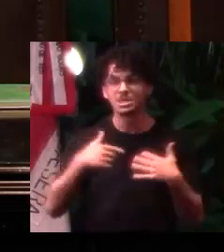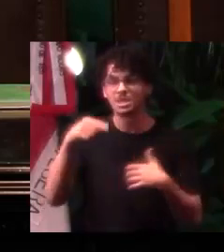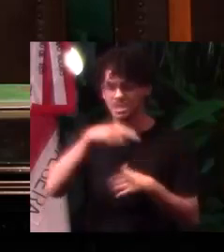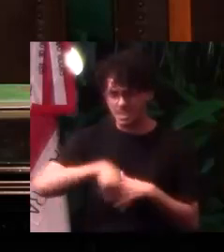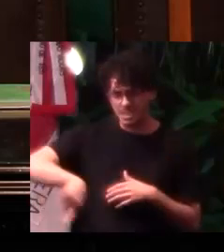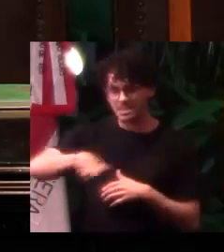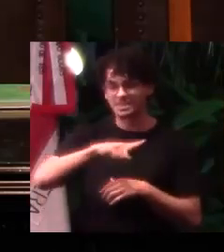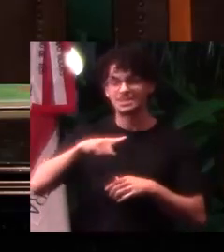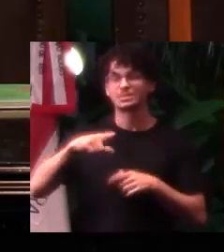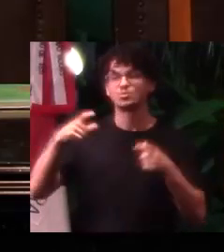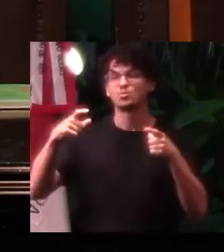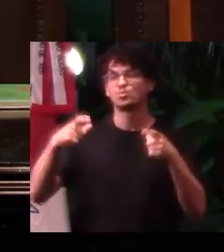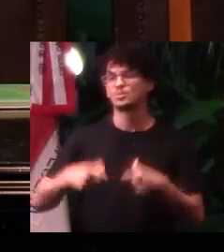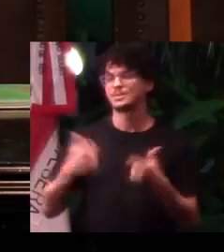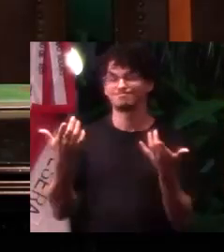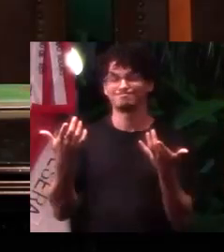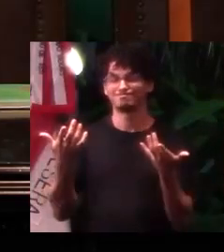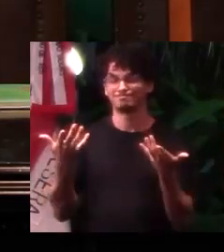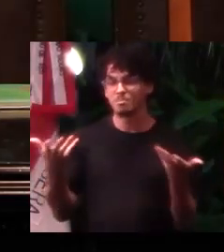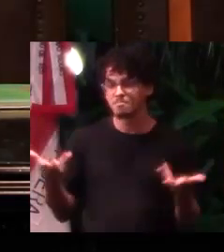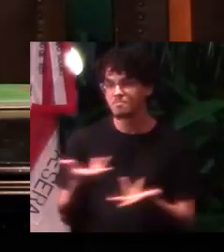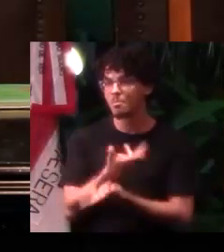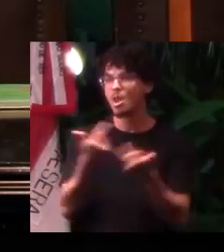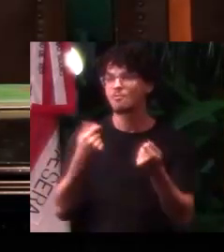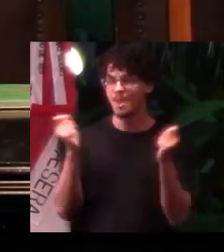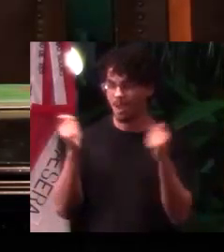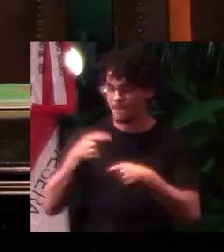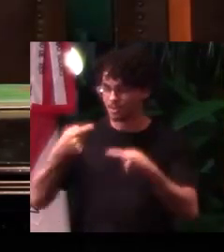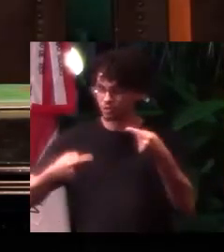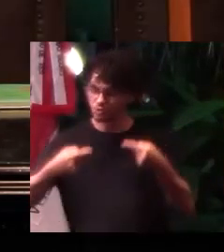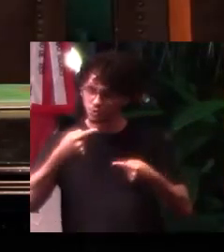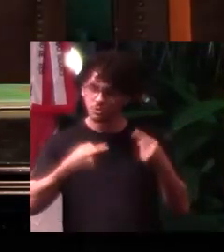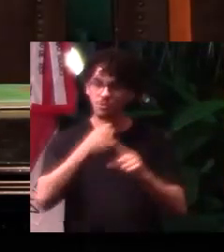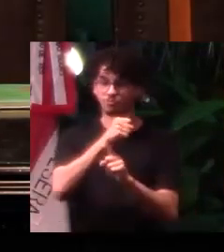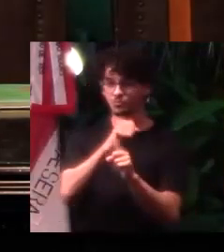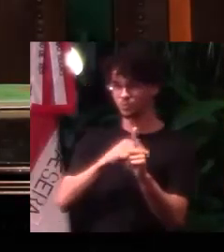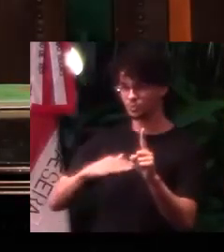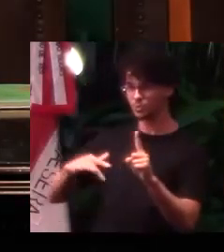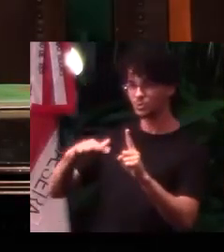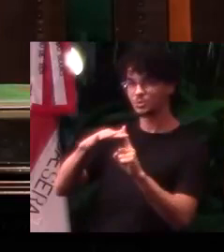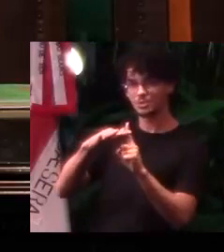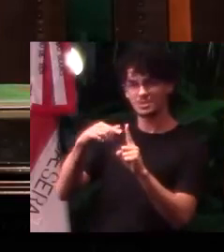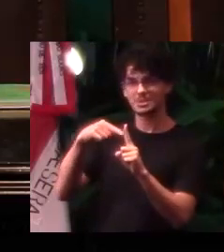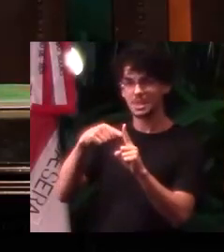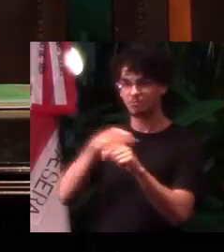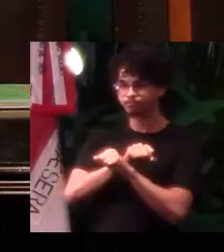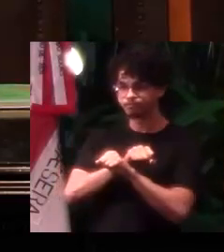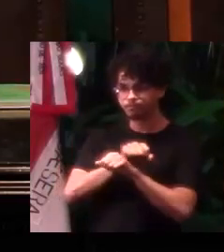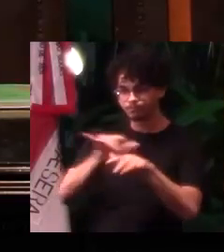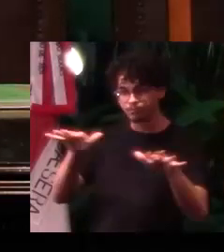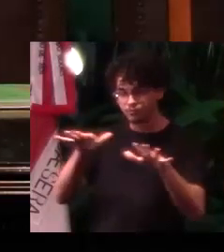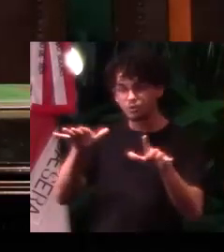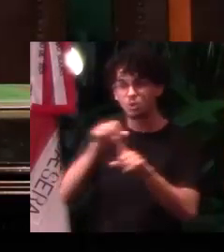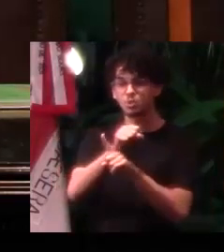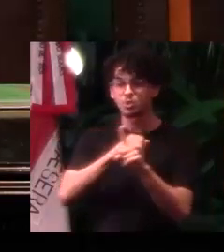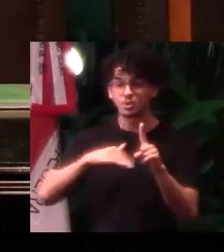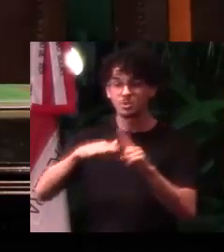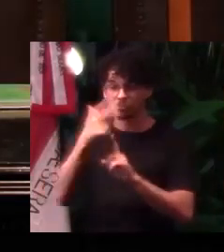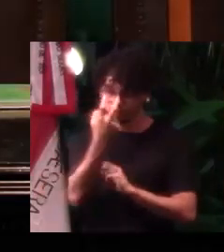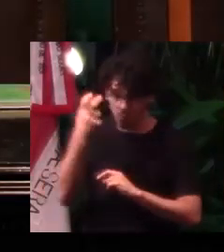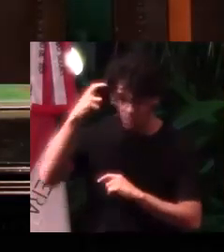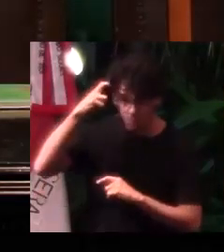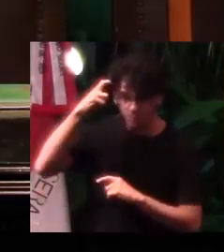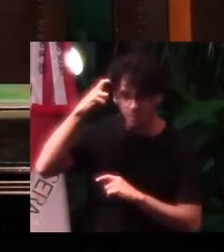privilegiado para discussão de questões sociais, para difusão social, difusão